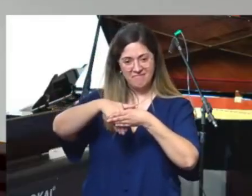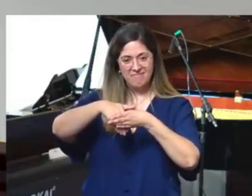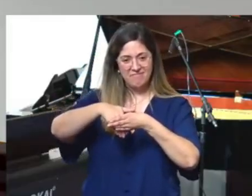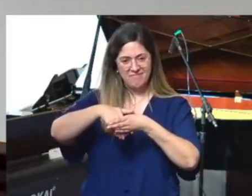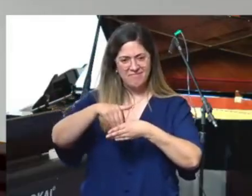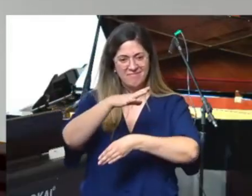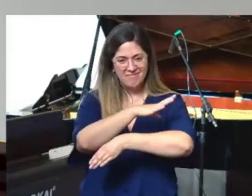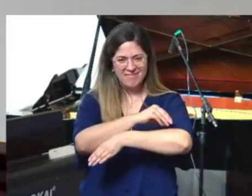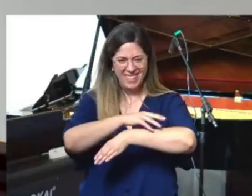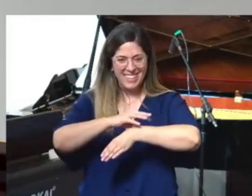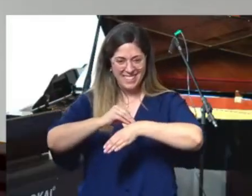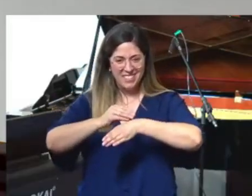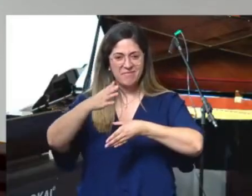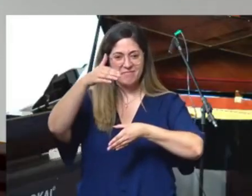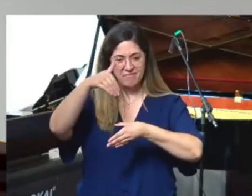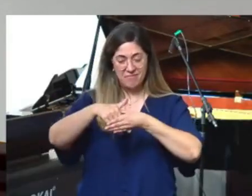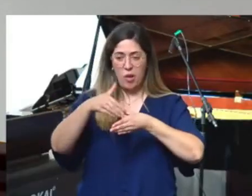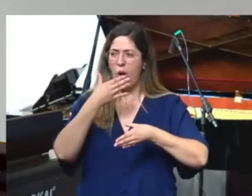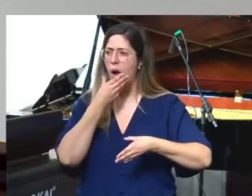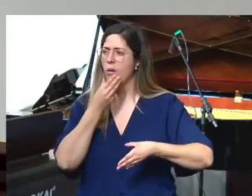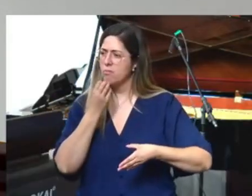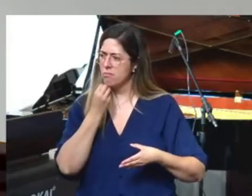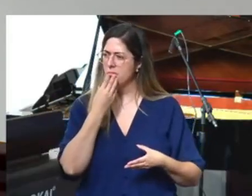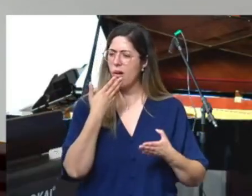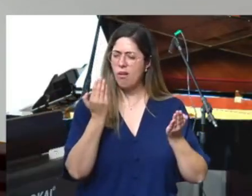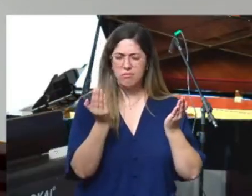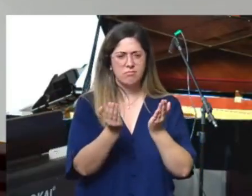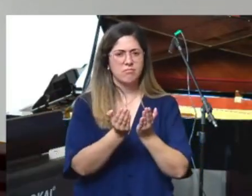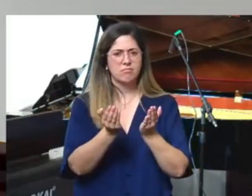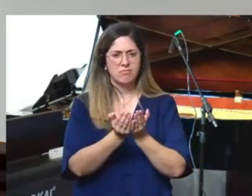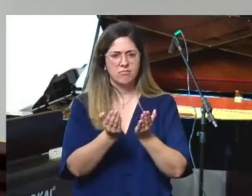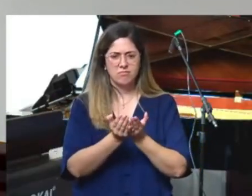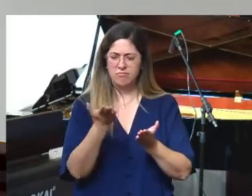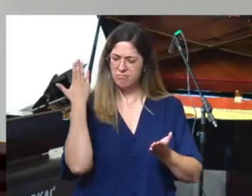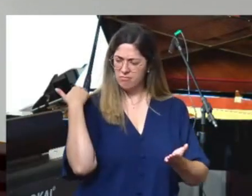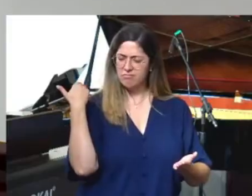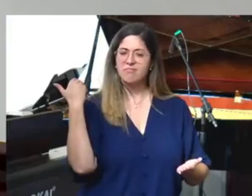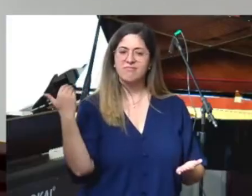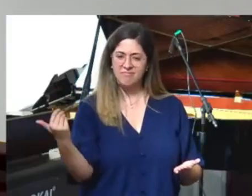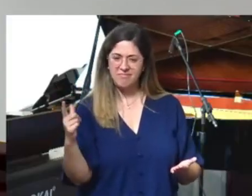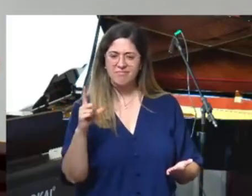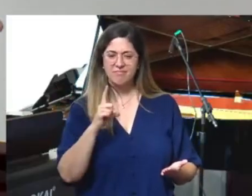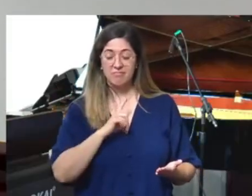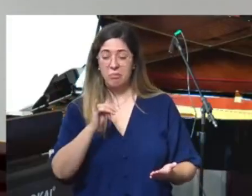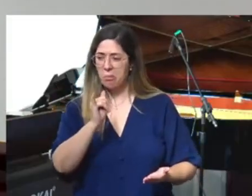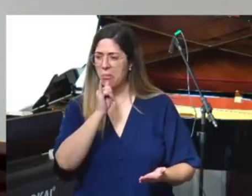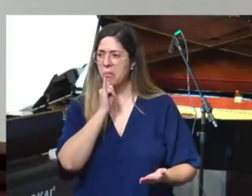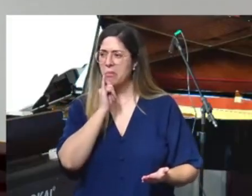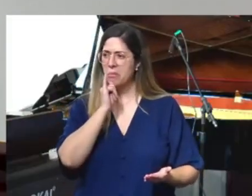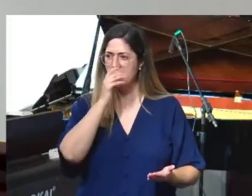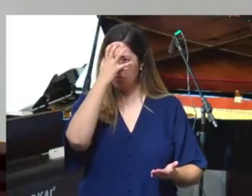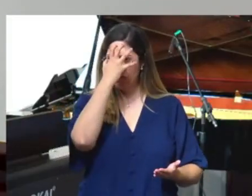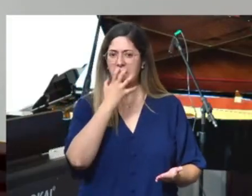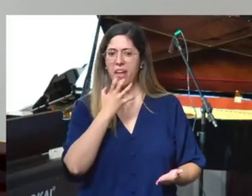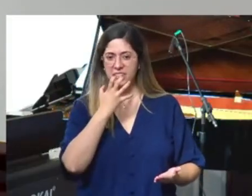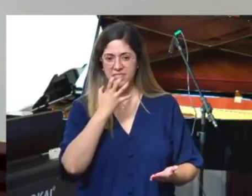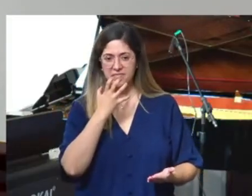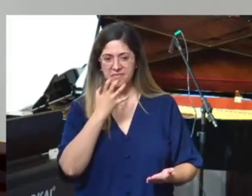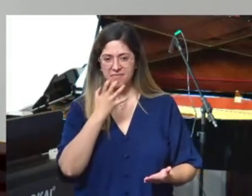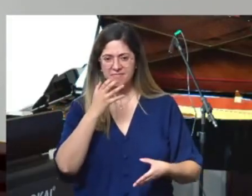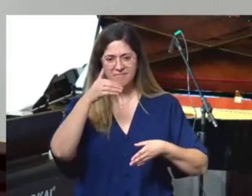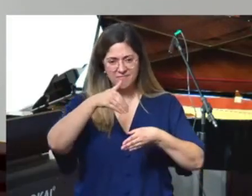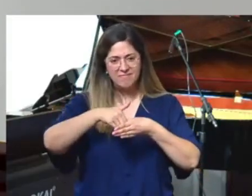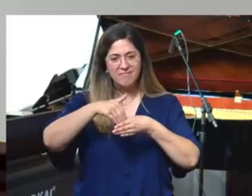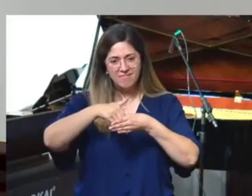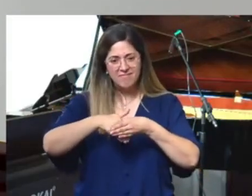presbíteros, homens de boa reputação, homens que sejam exemplos no meio da igreja, para que a